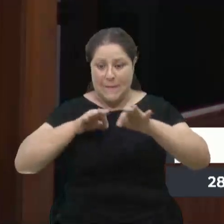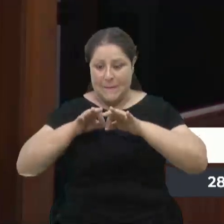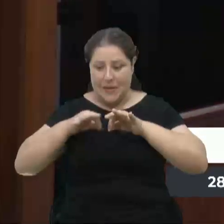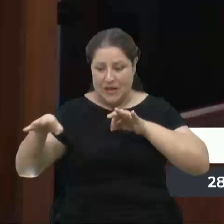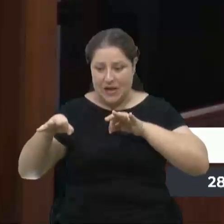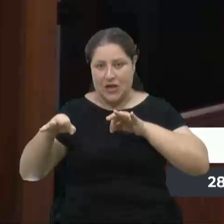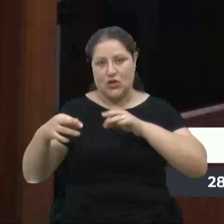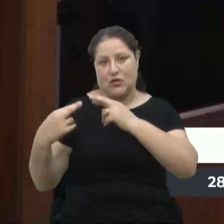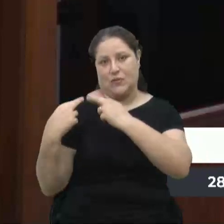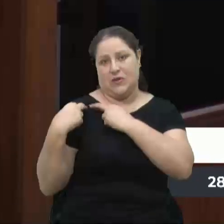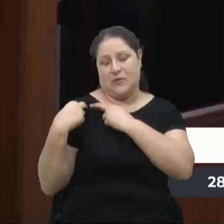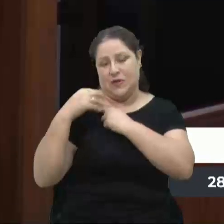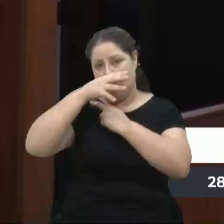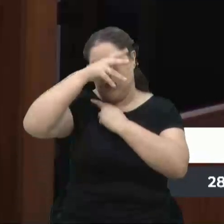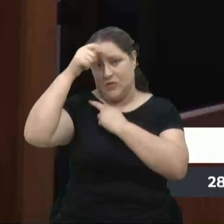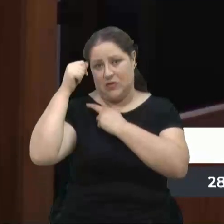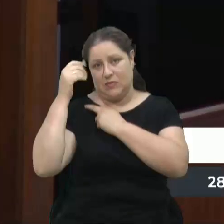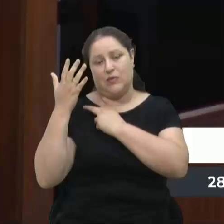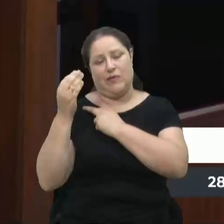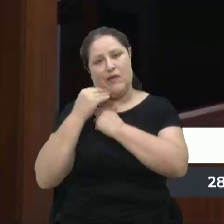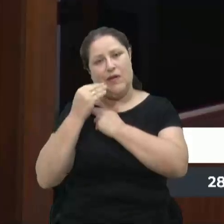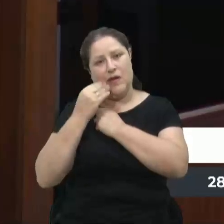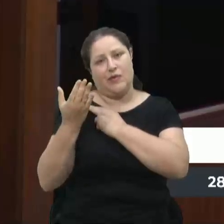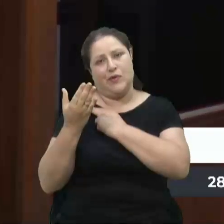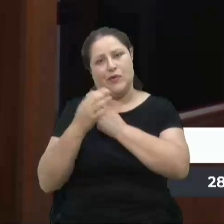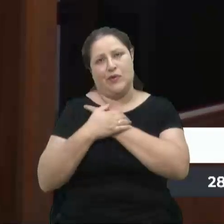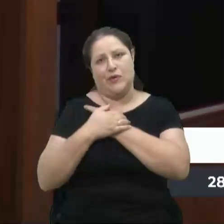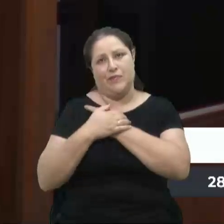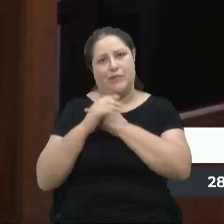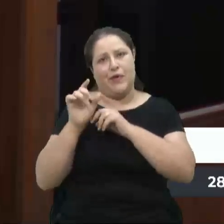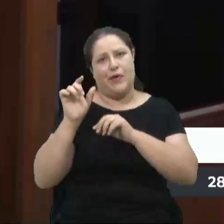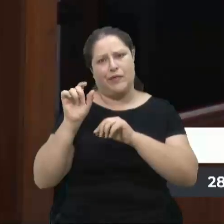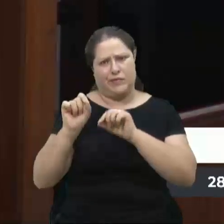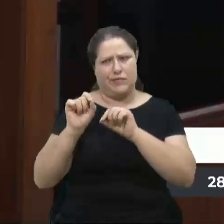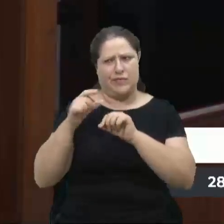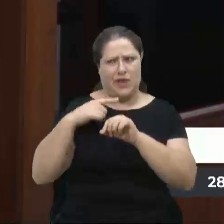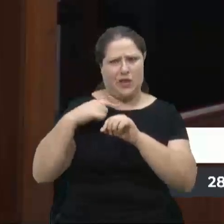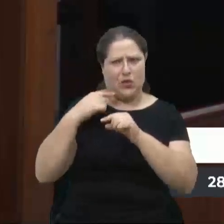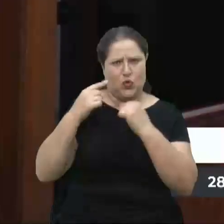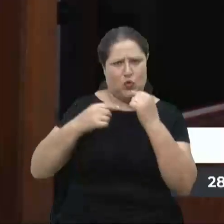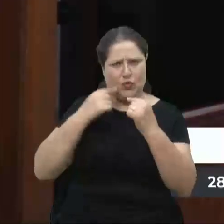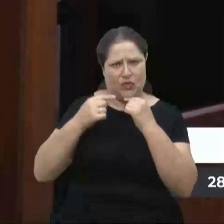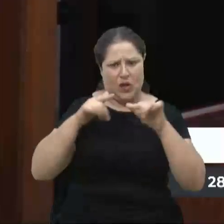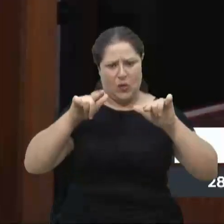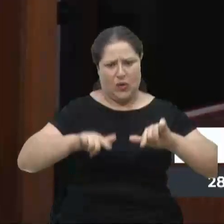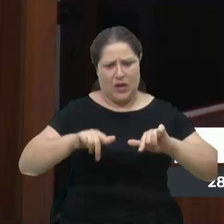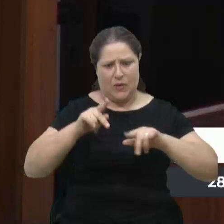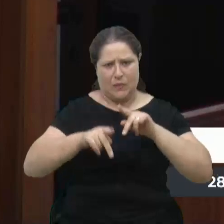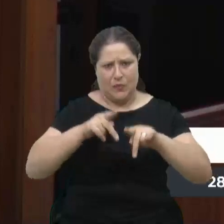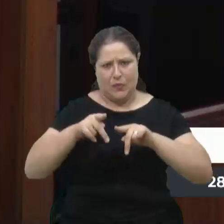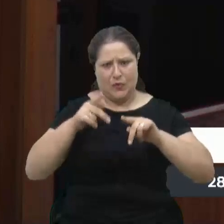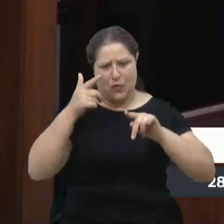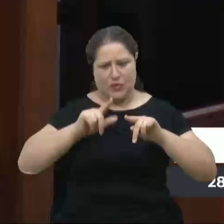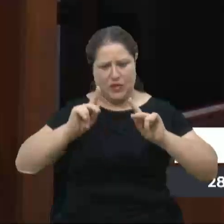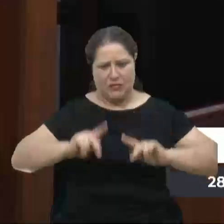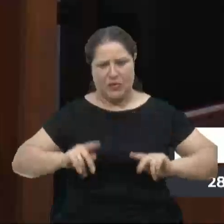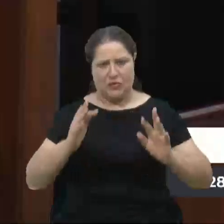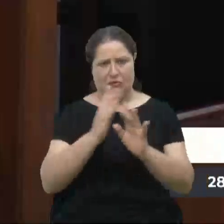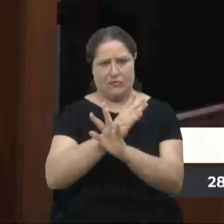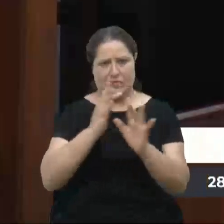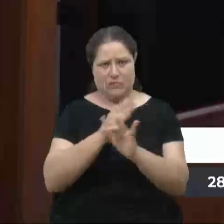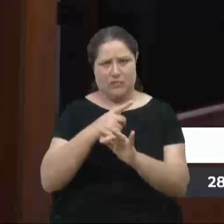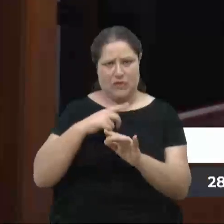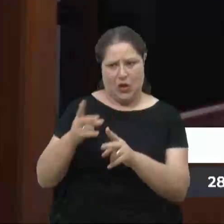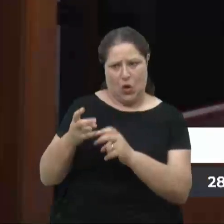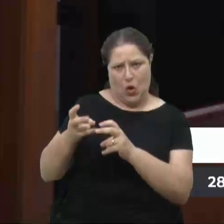Bom, lógico, né? Só o que faltava. Alguém tem dúvida que as áreas públicas de circulação nós vamos cobrar